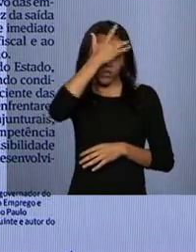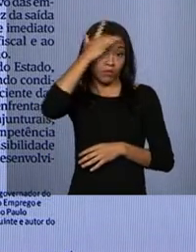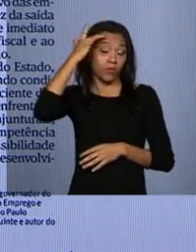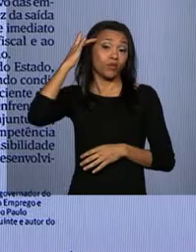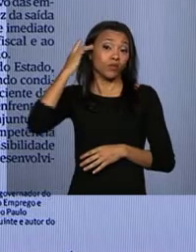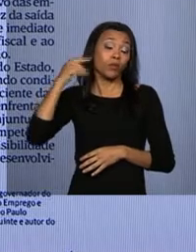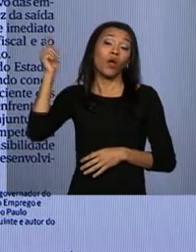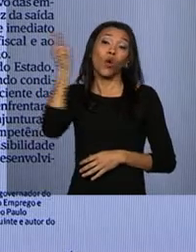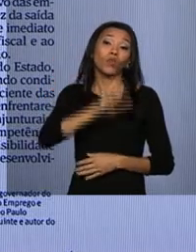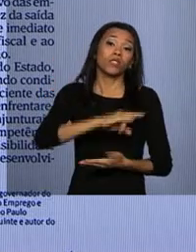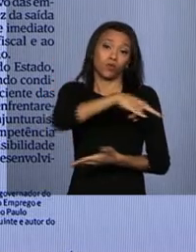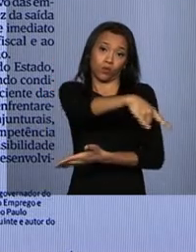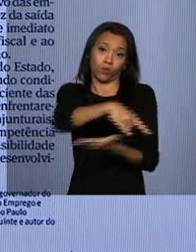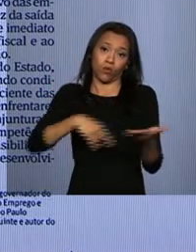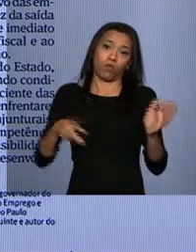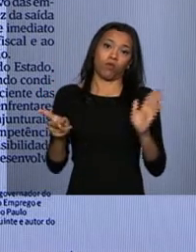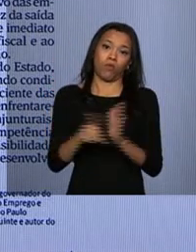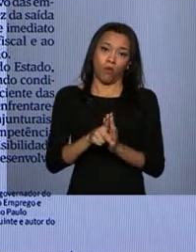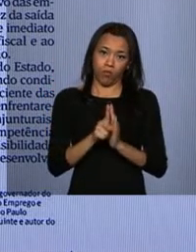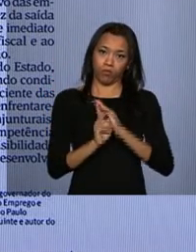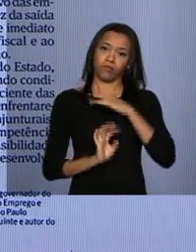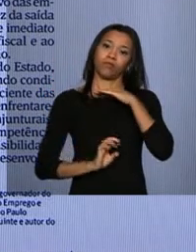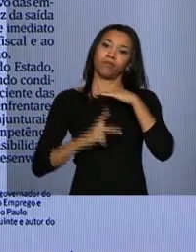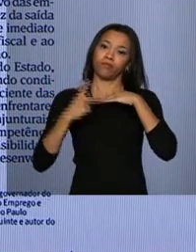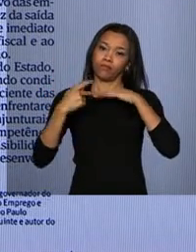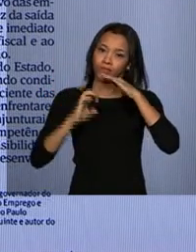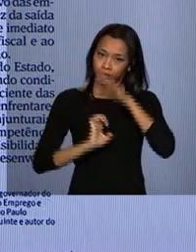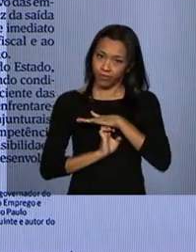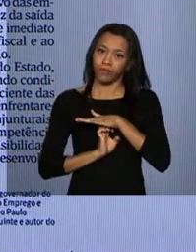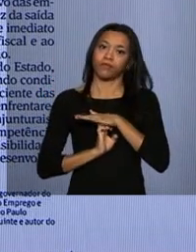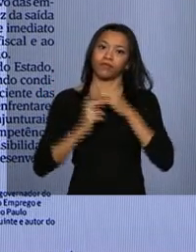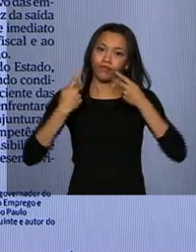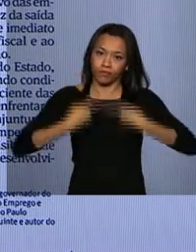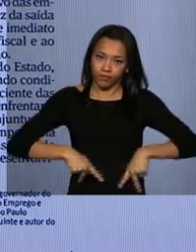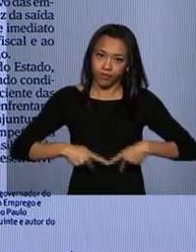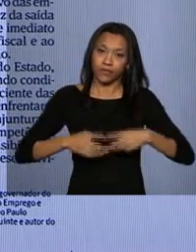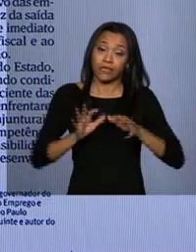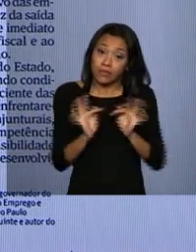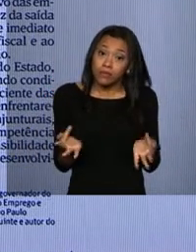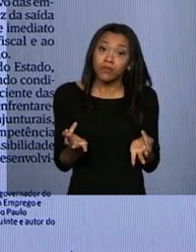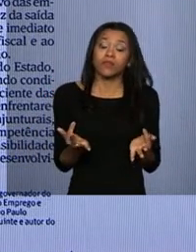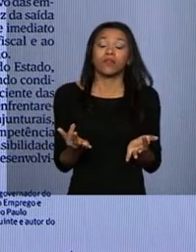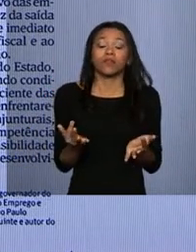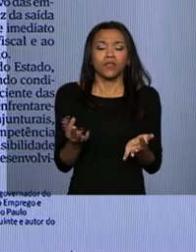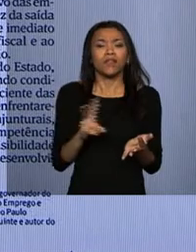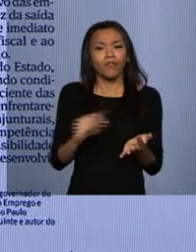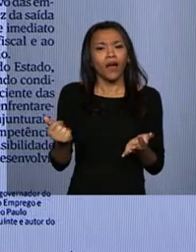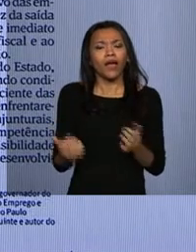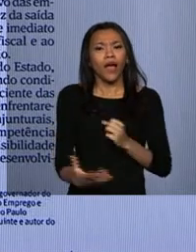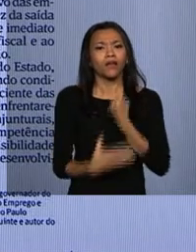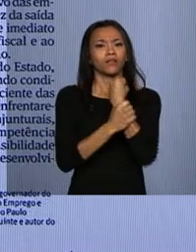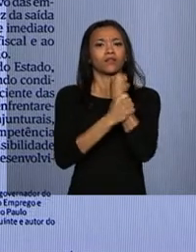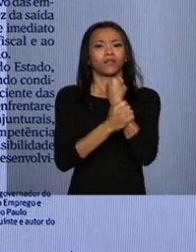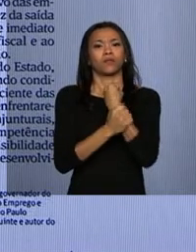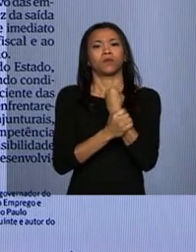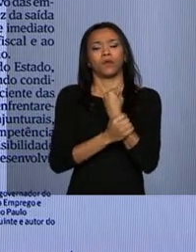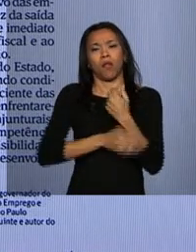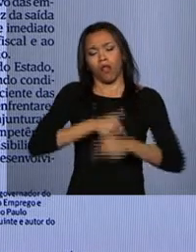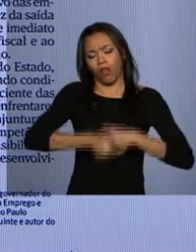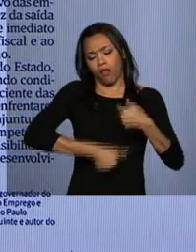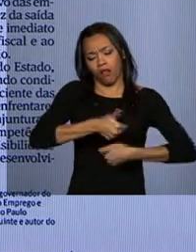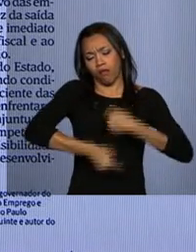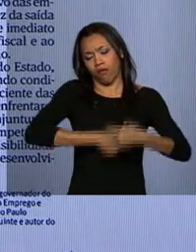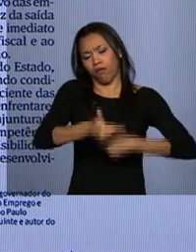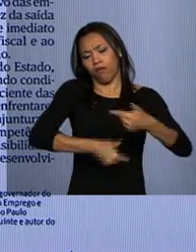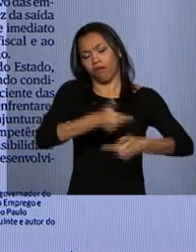classe batalhadora do Brasil, que procura garantir sua subsistência por meio do